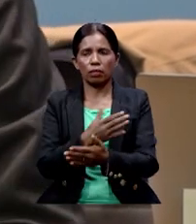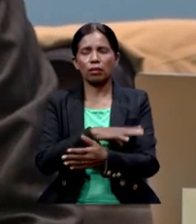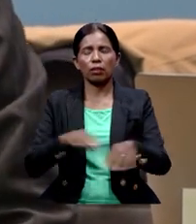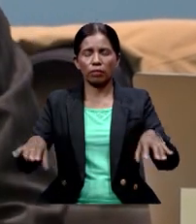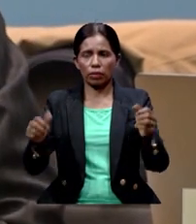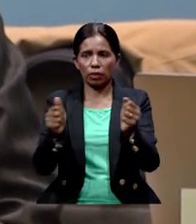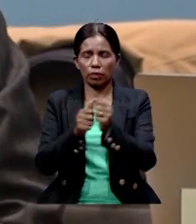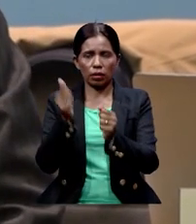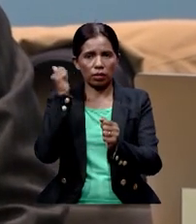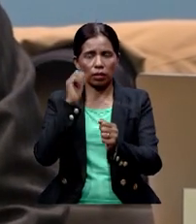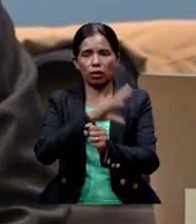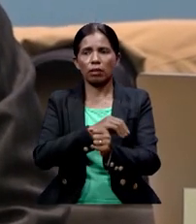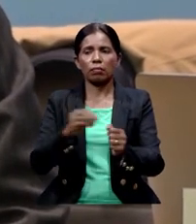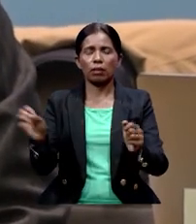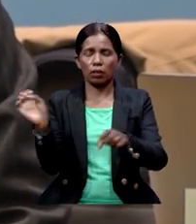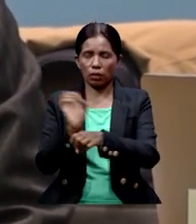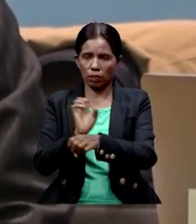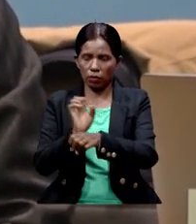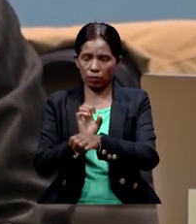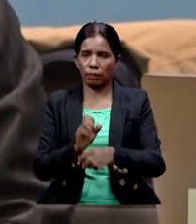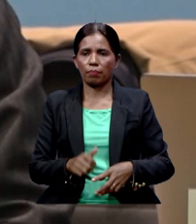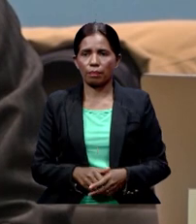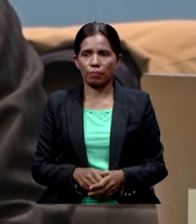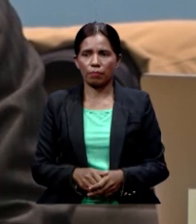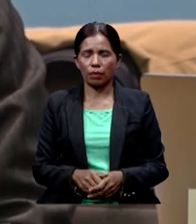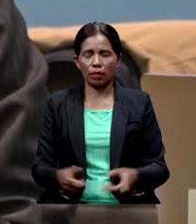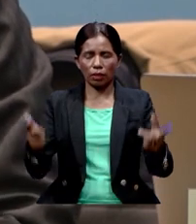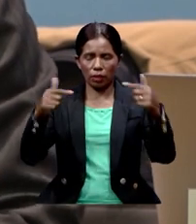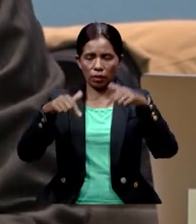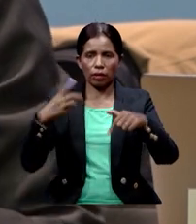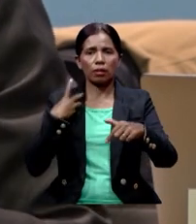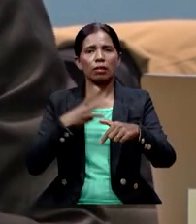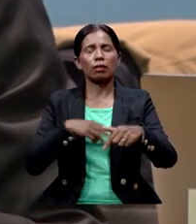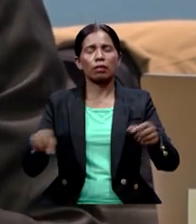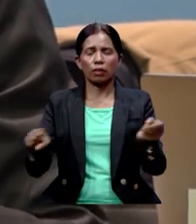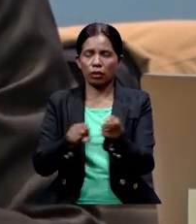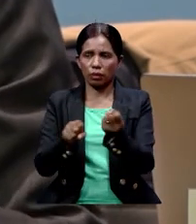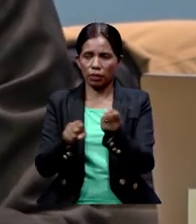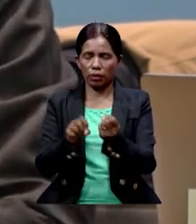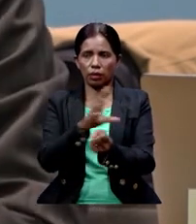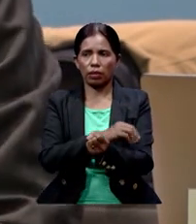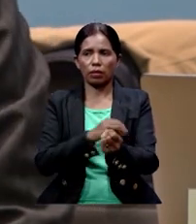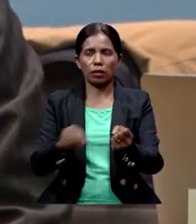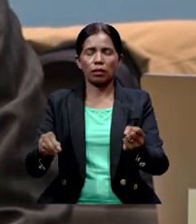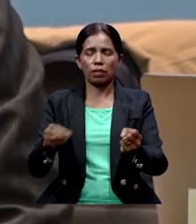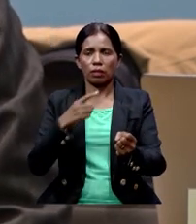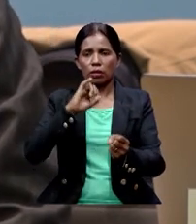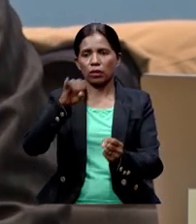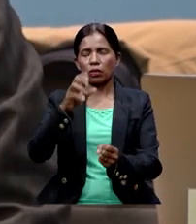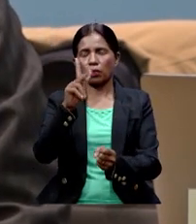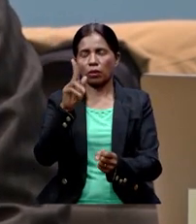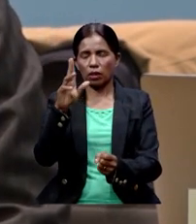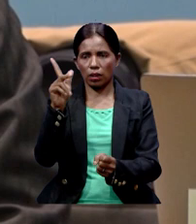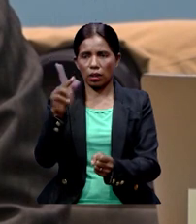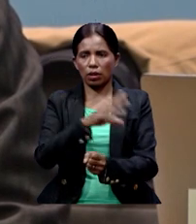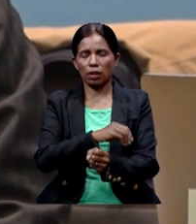foundation for this young nation's economic development. Let me also acknowledge the contributions made by His Excellency Joaquim Amaral, former